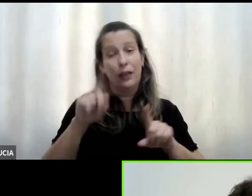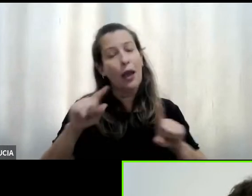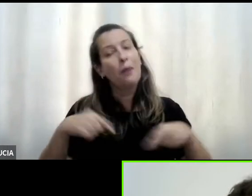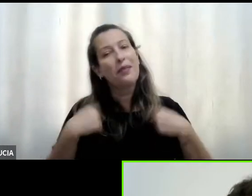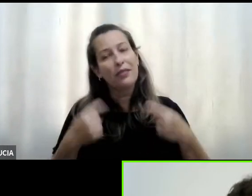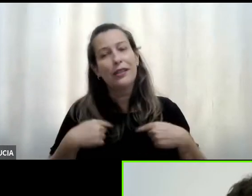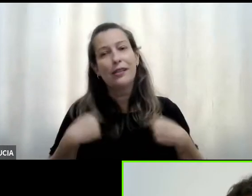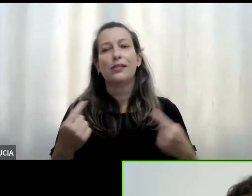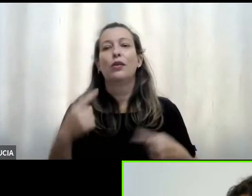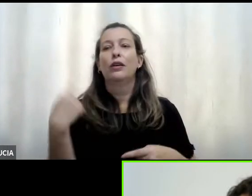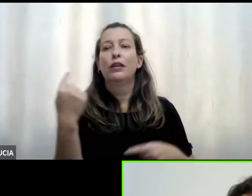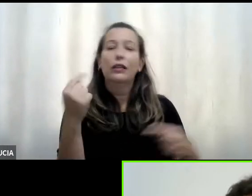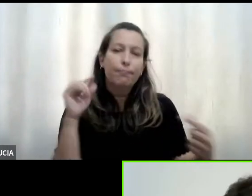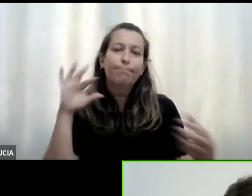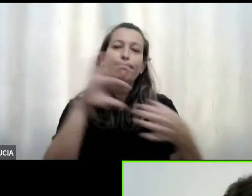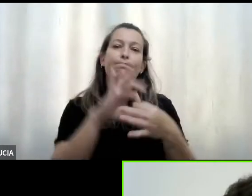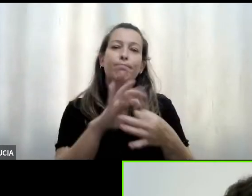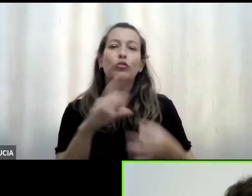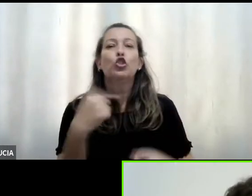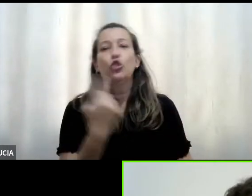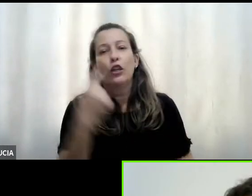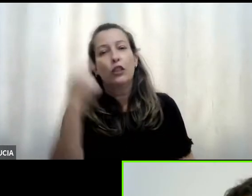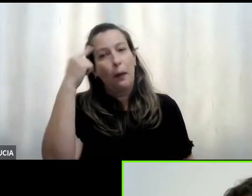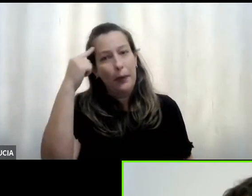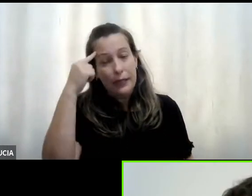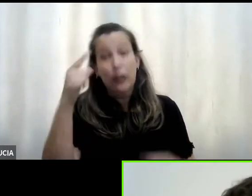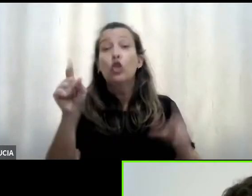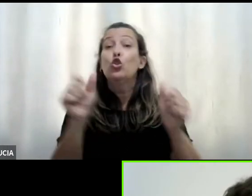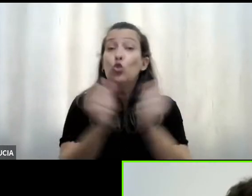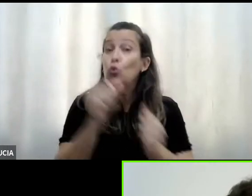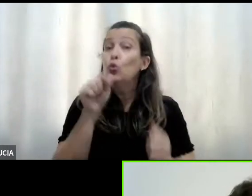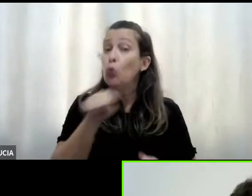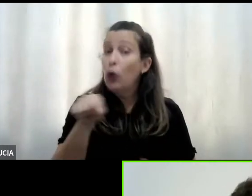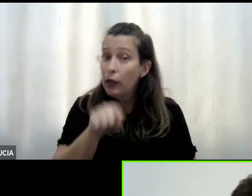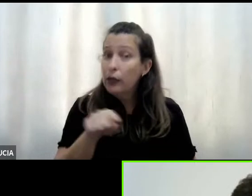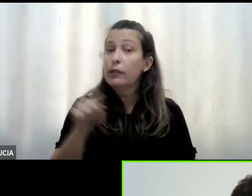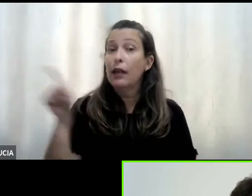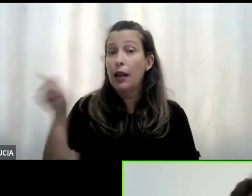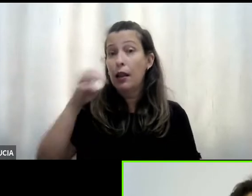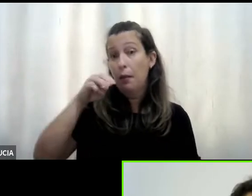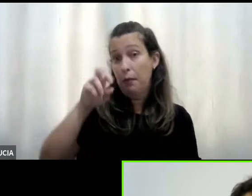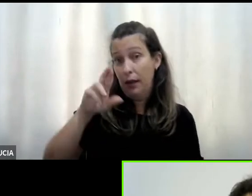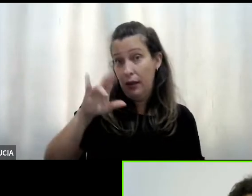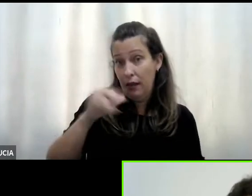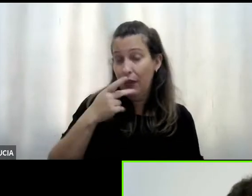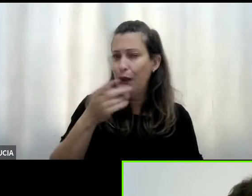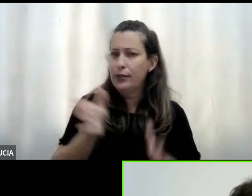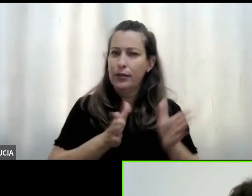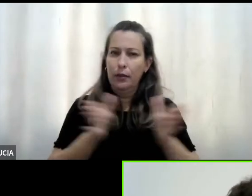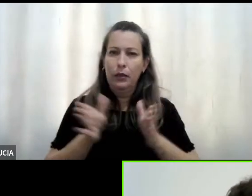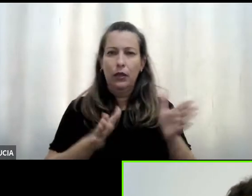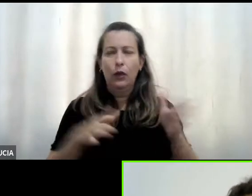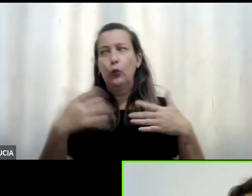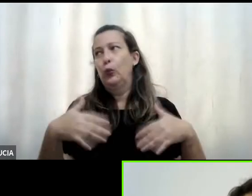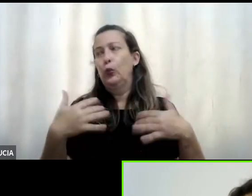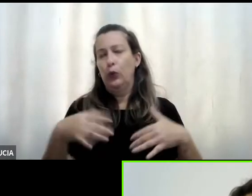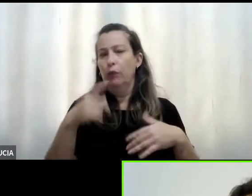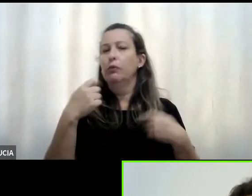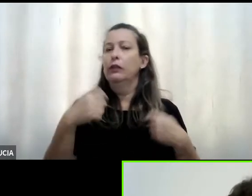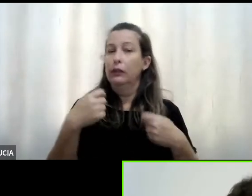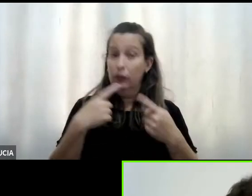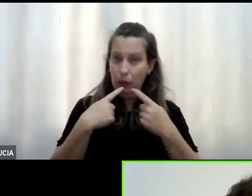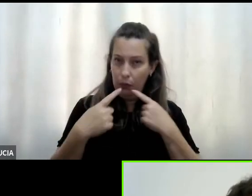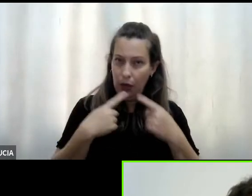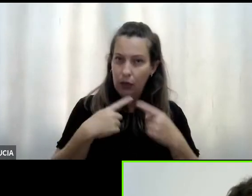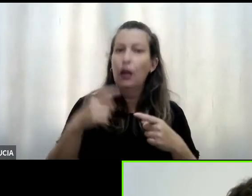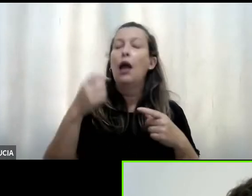com o que a gente está pensando. Junto também a isso, ao que Marina falou sobre acessibilidade, que é outra questão que a Univerciência debate, sugiro que vocês